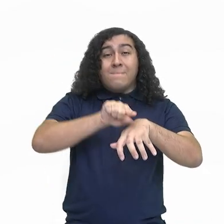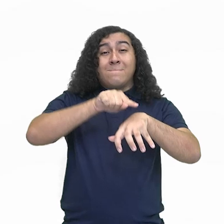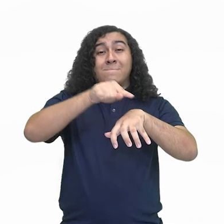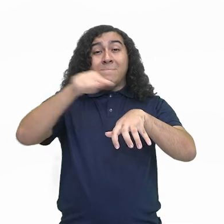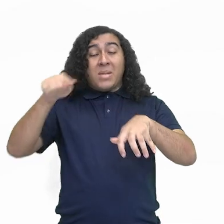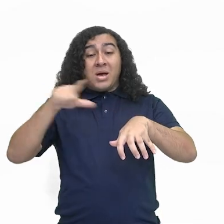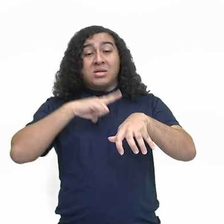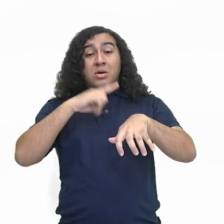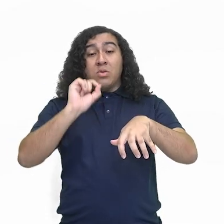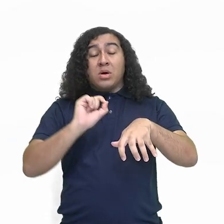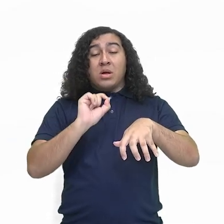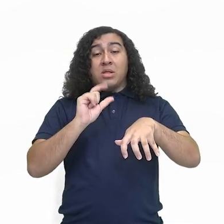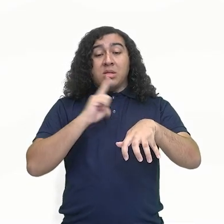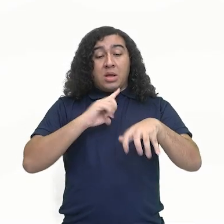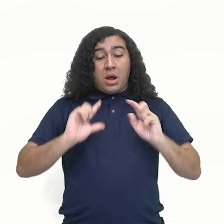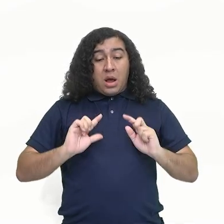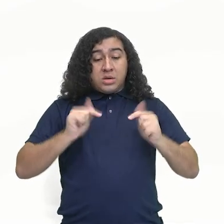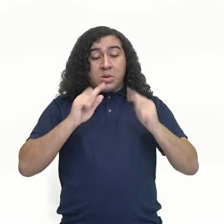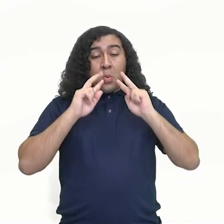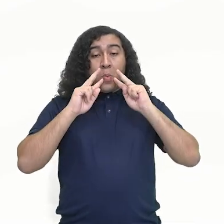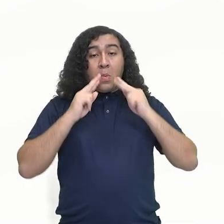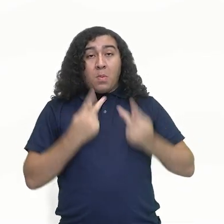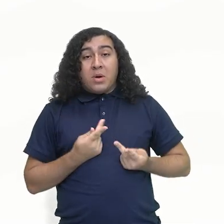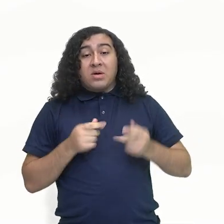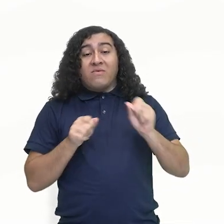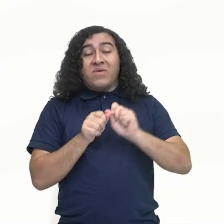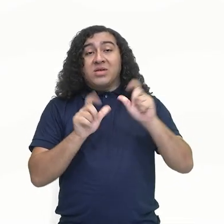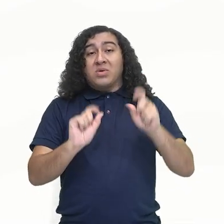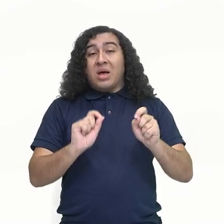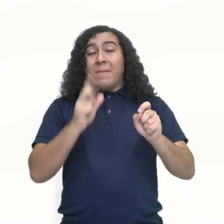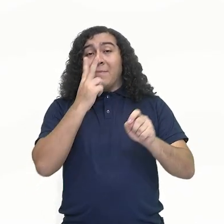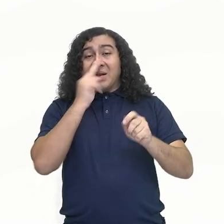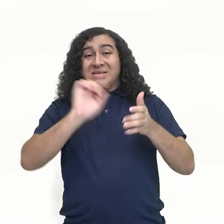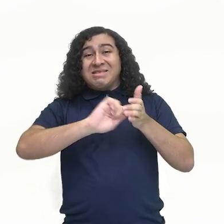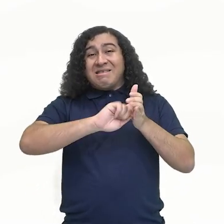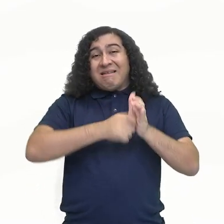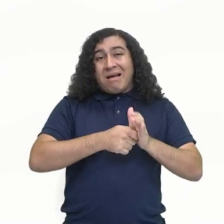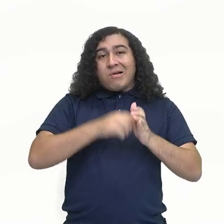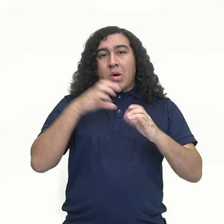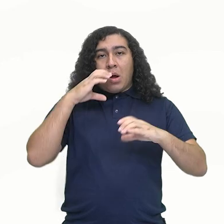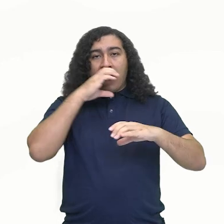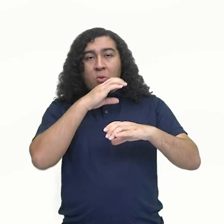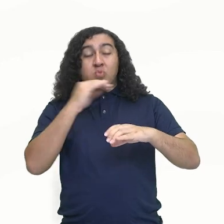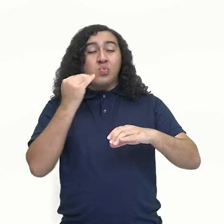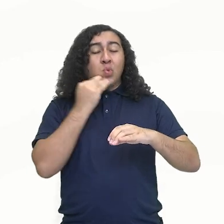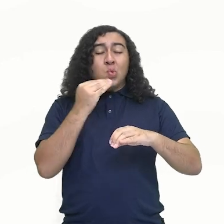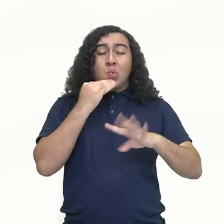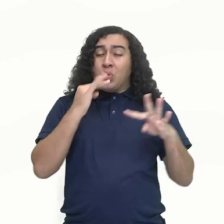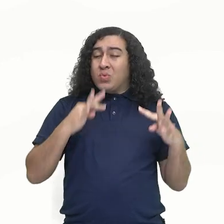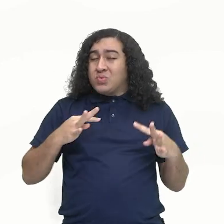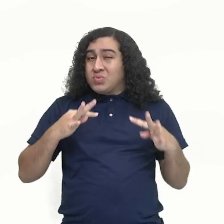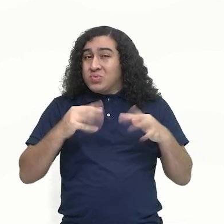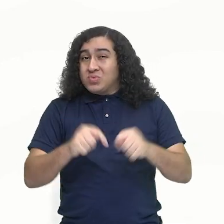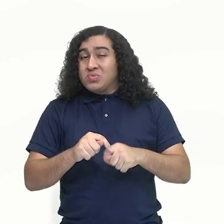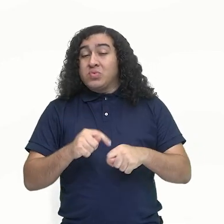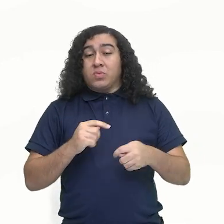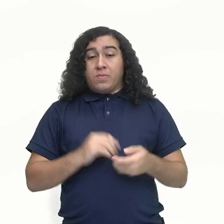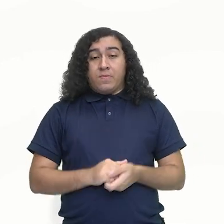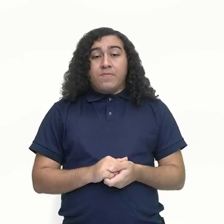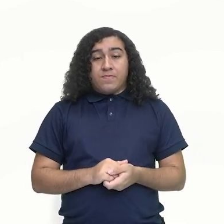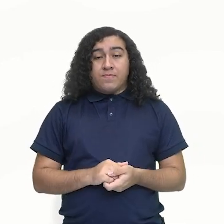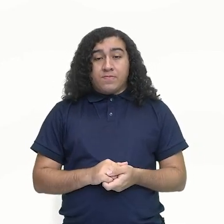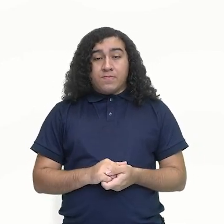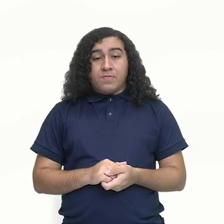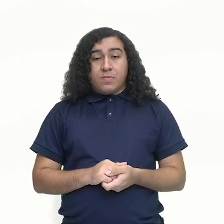aqui as atividades humanas que vão fazer com que isso não funcione de forma como era para funcionar. Como é o caso